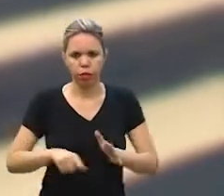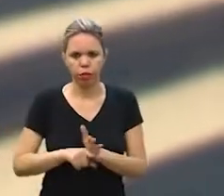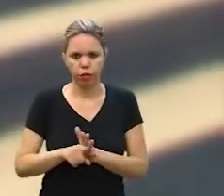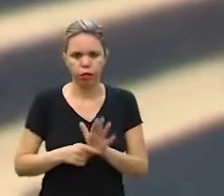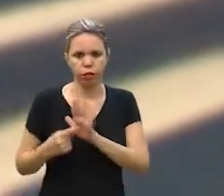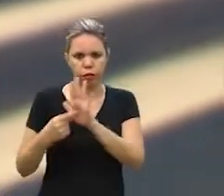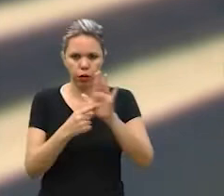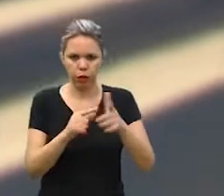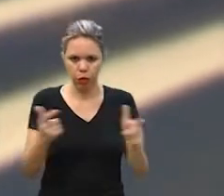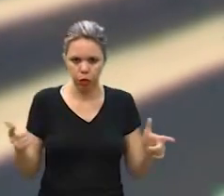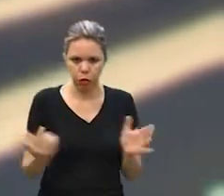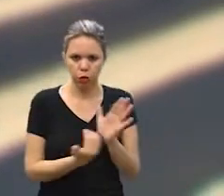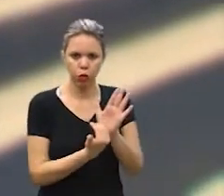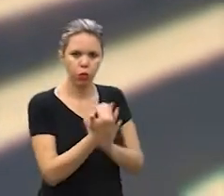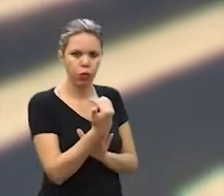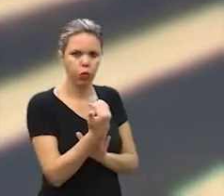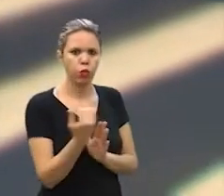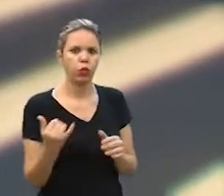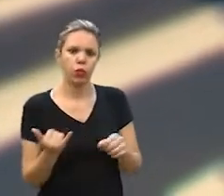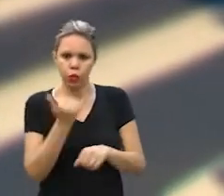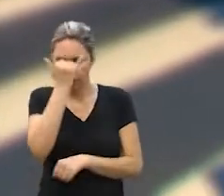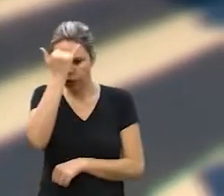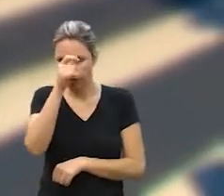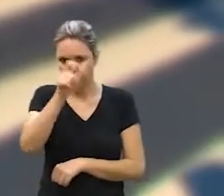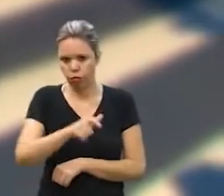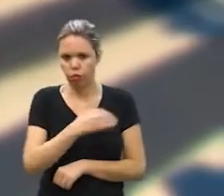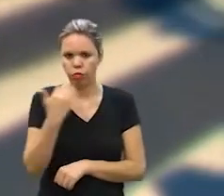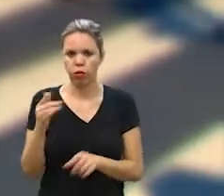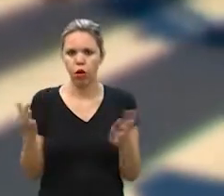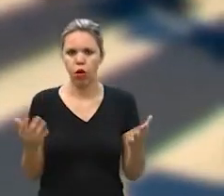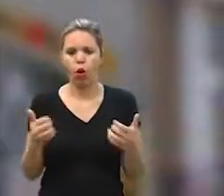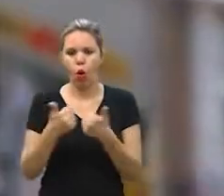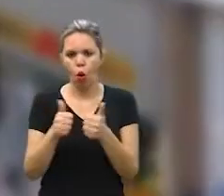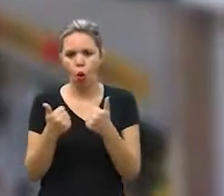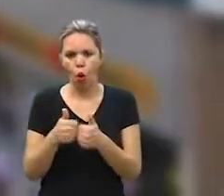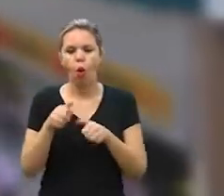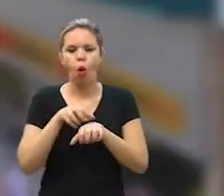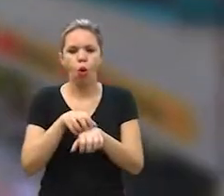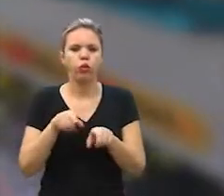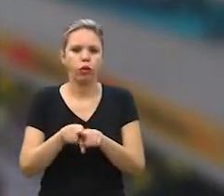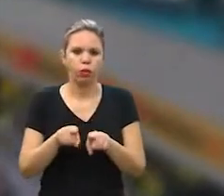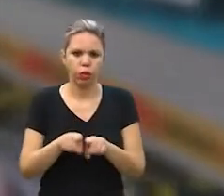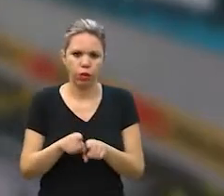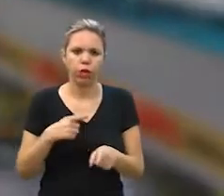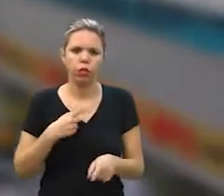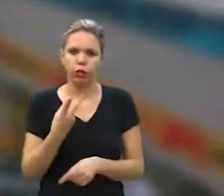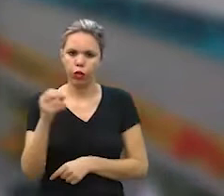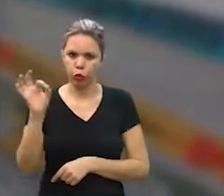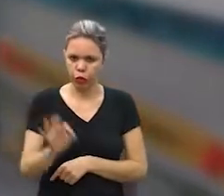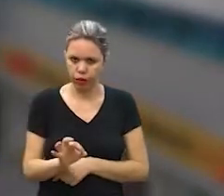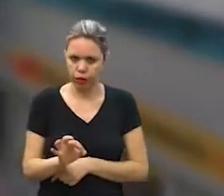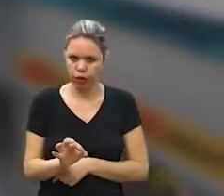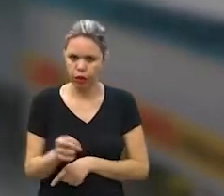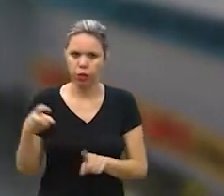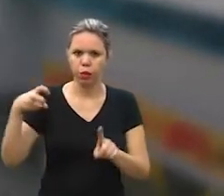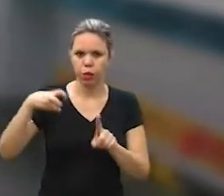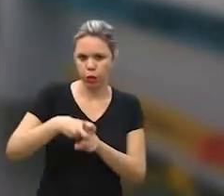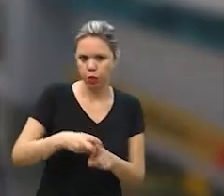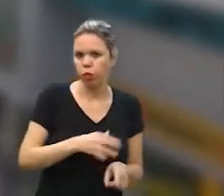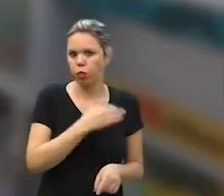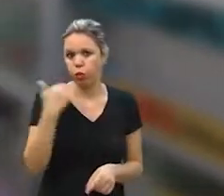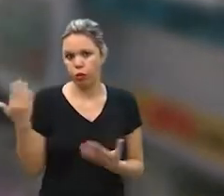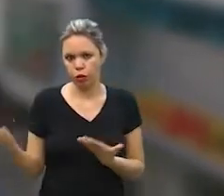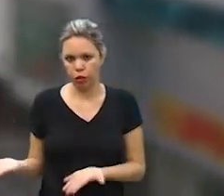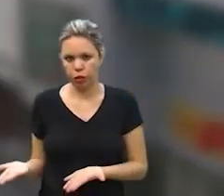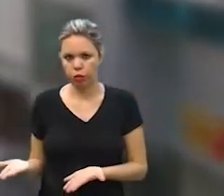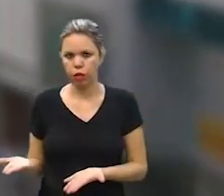é o segmento que apresentou maior aumento nas vítimas fatais. Ônibus estiveram envolvidos em 20% dos acidentes